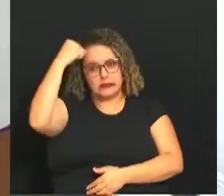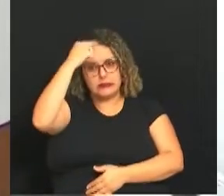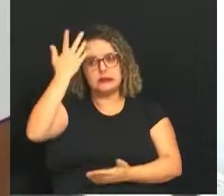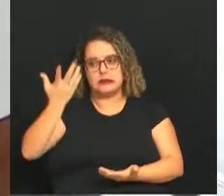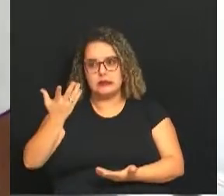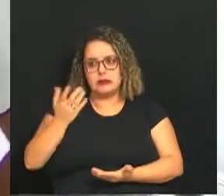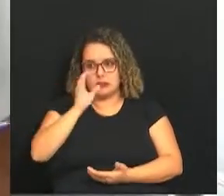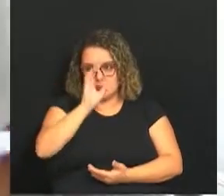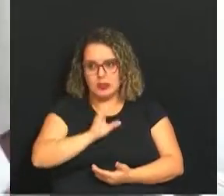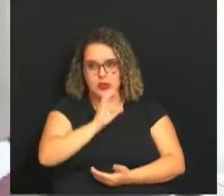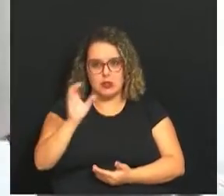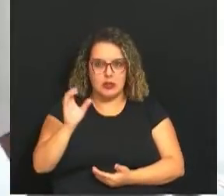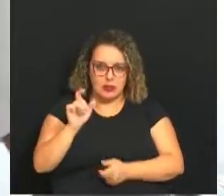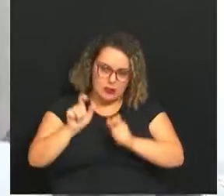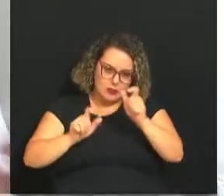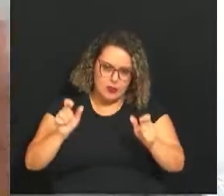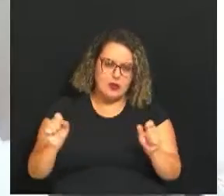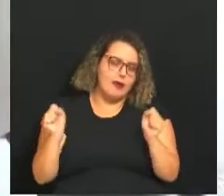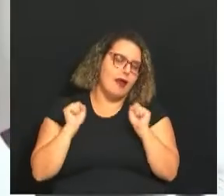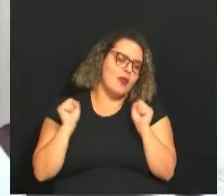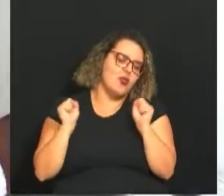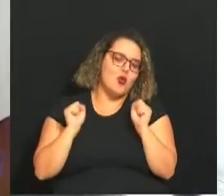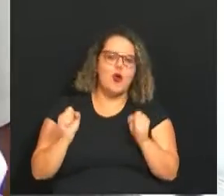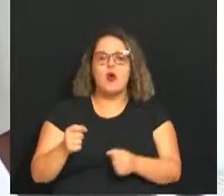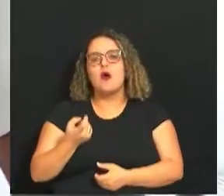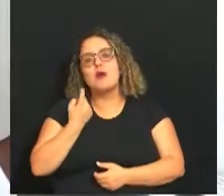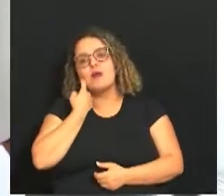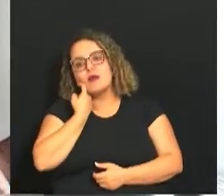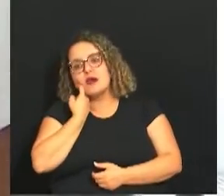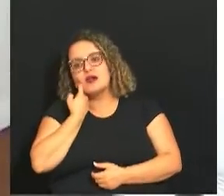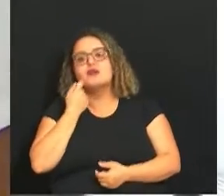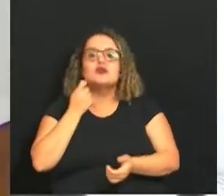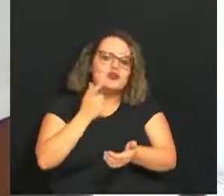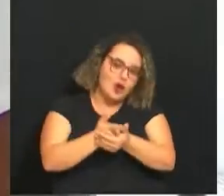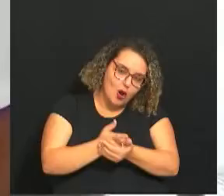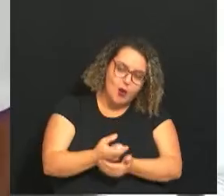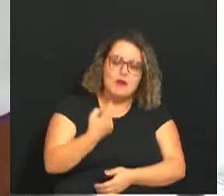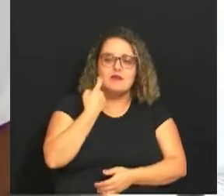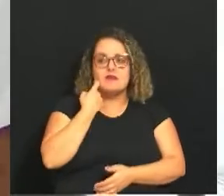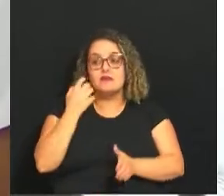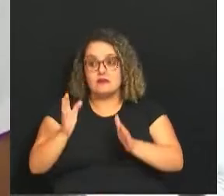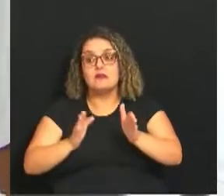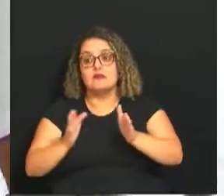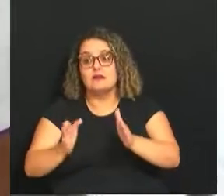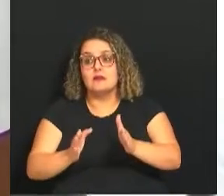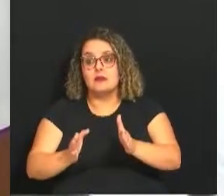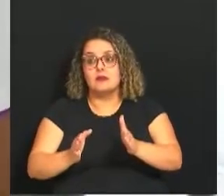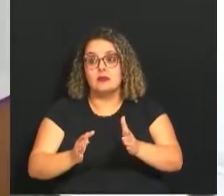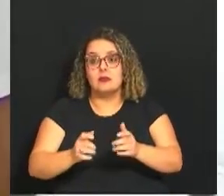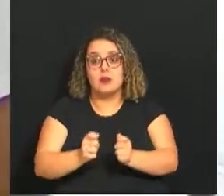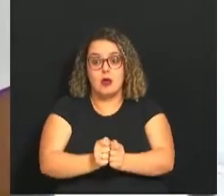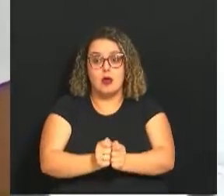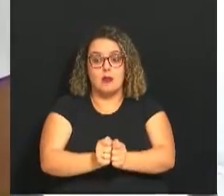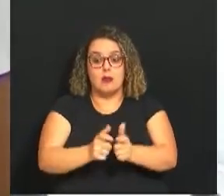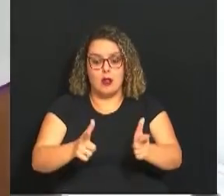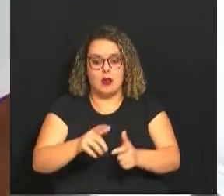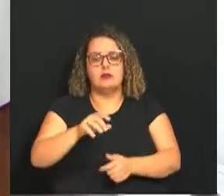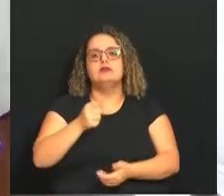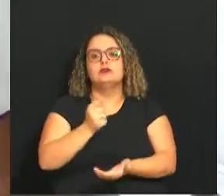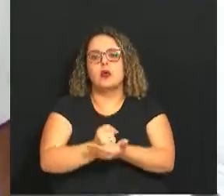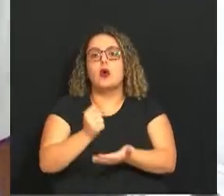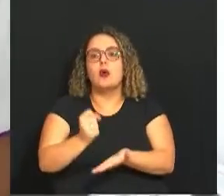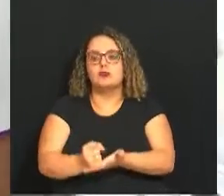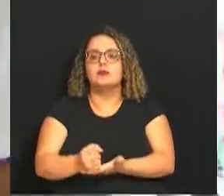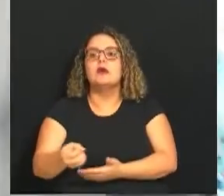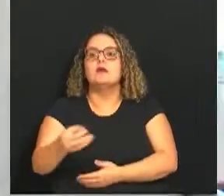adora peixe, ama o peixe, aí sempre vem buscar. Essa época é uma época aí que a gente até aumenta aqui o quadro de funcionário também. Olha porque